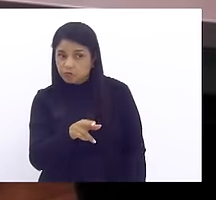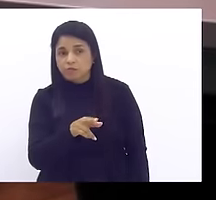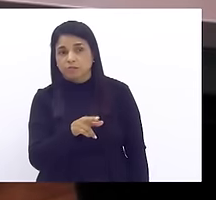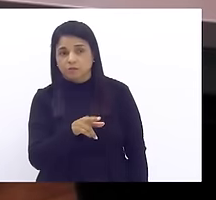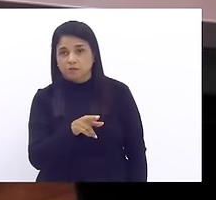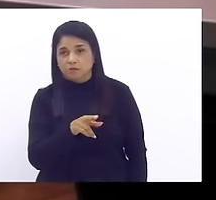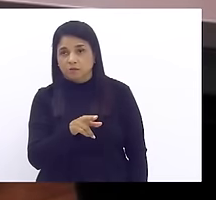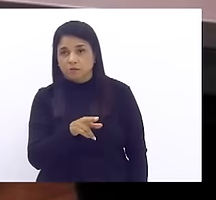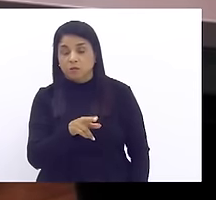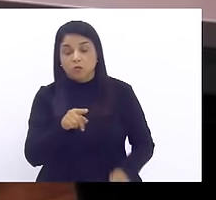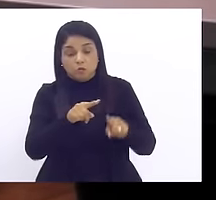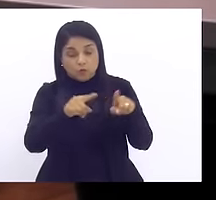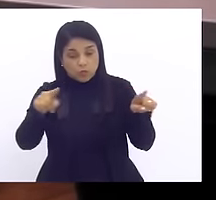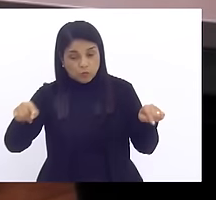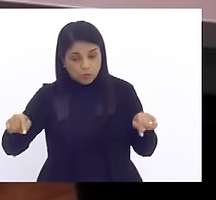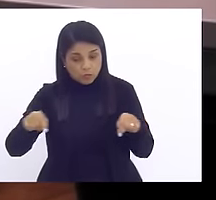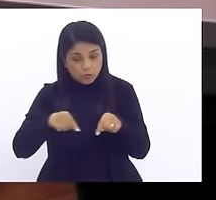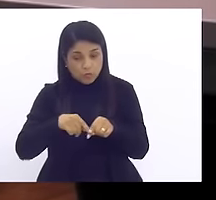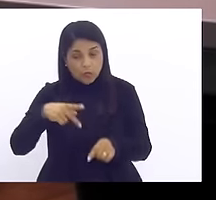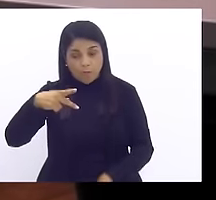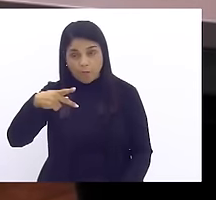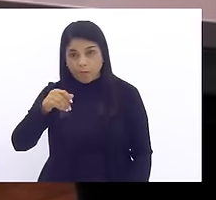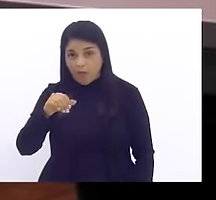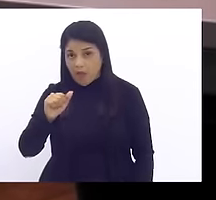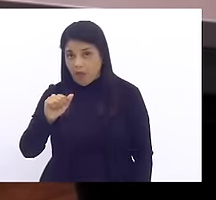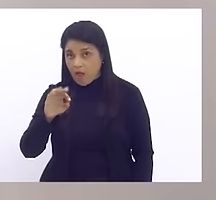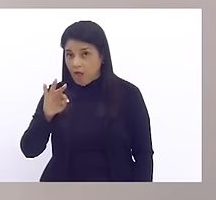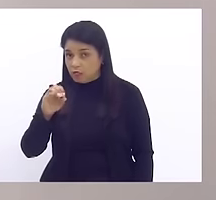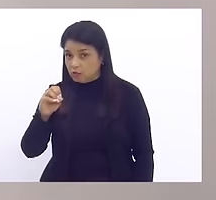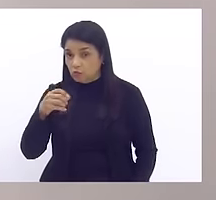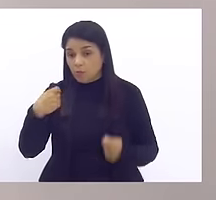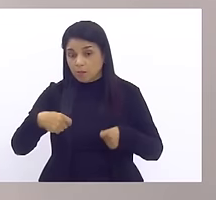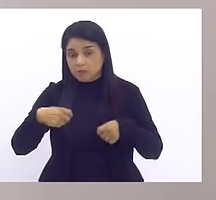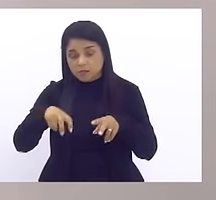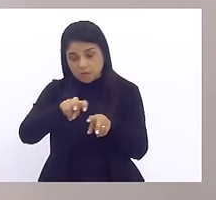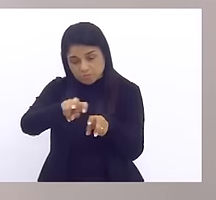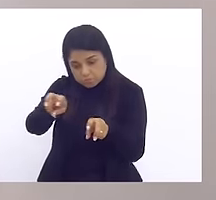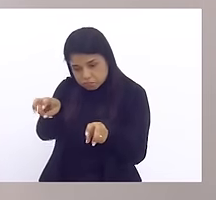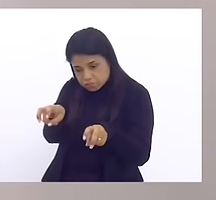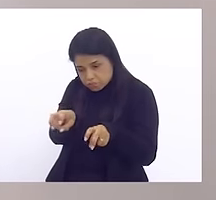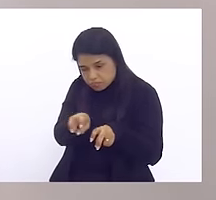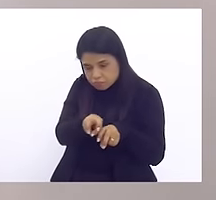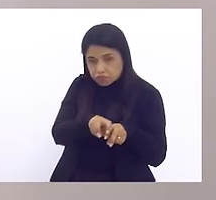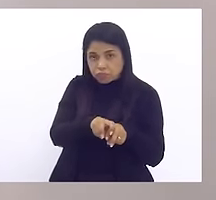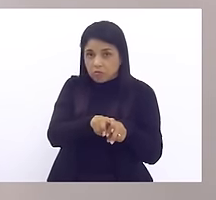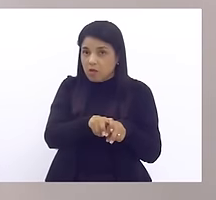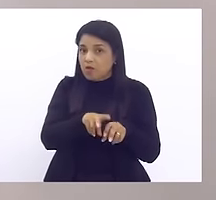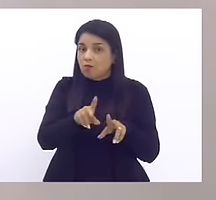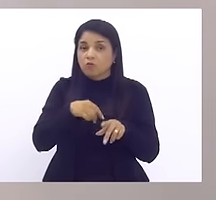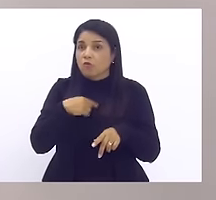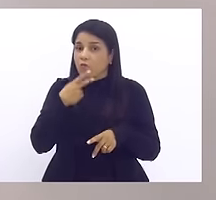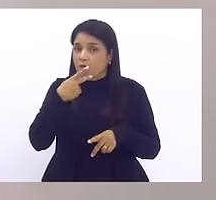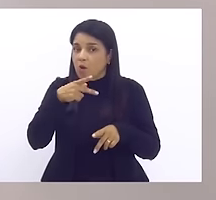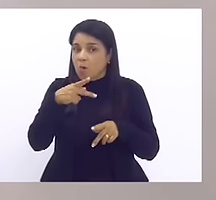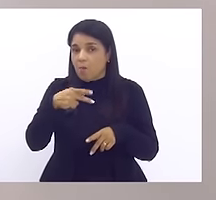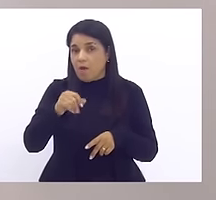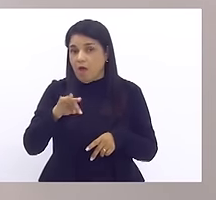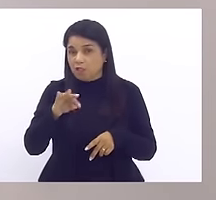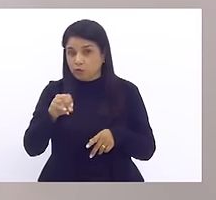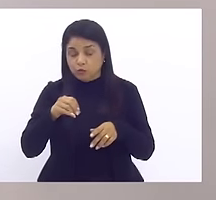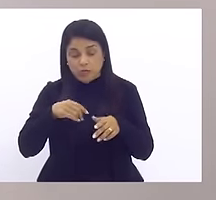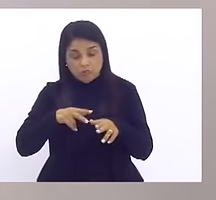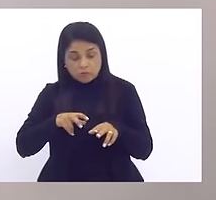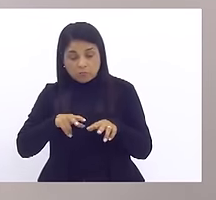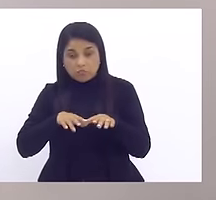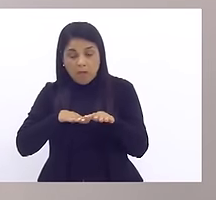a senhora não tem conhecimento Pátio os veículos eu não estou falando do pátio o carro subiu a prancha